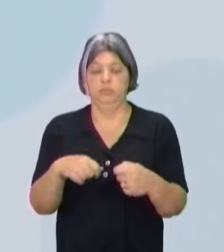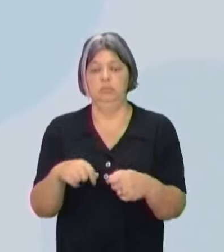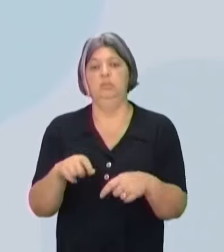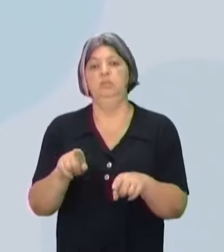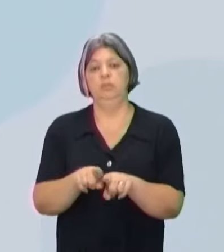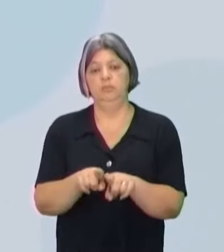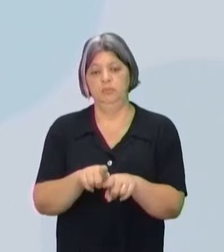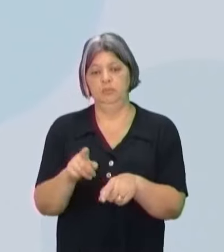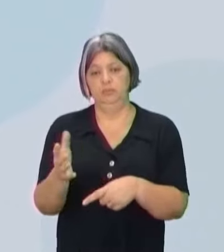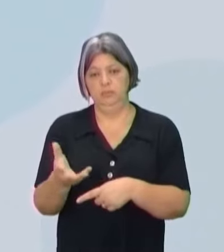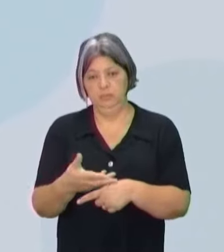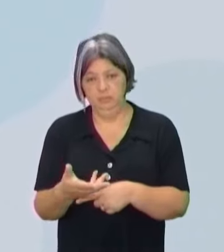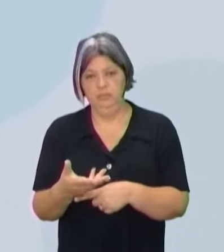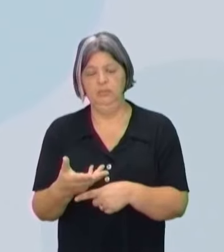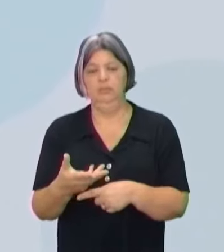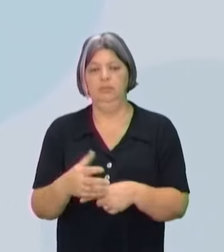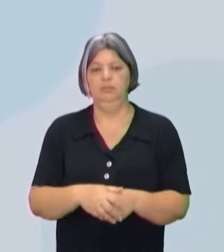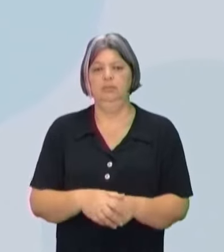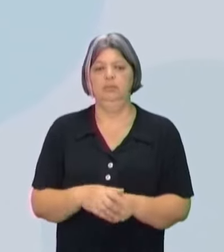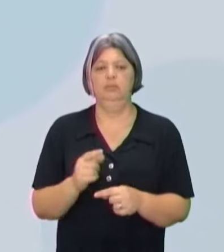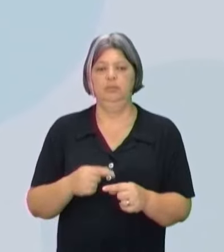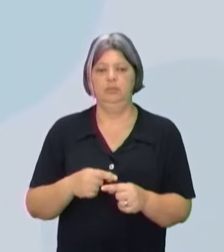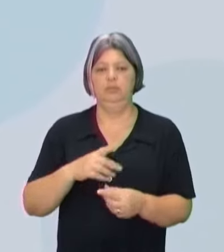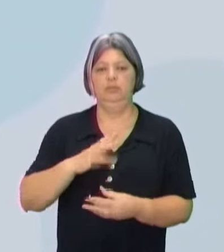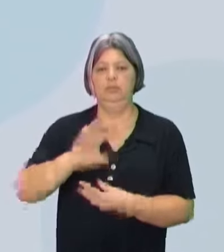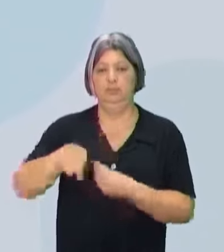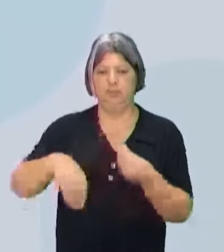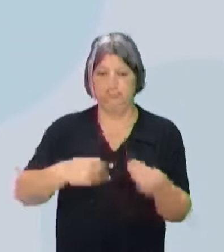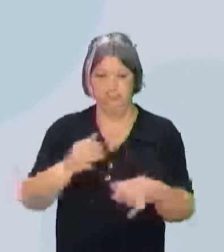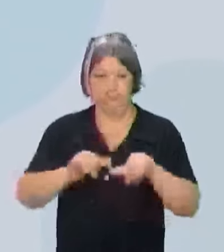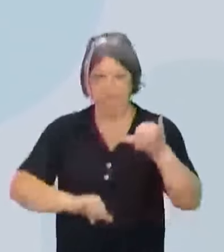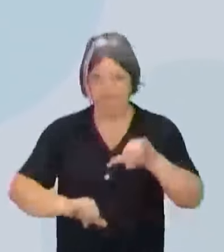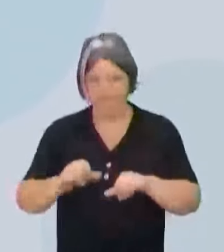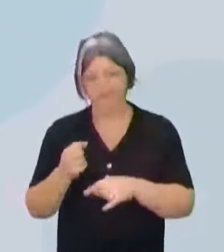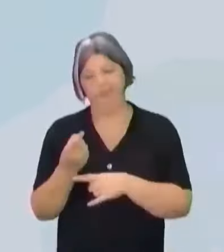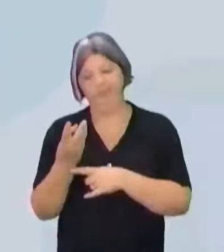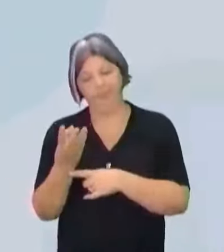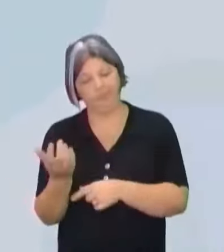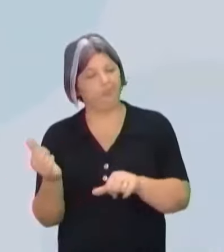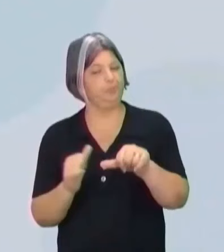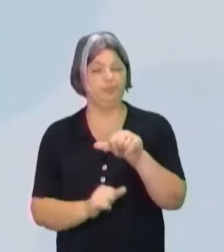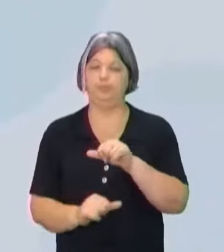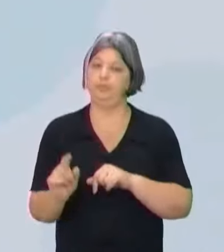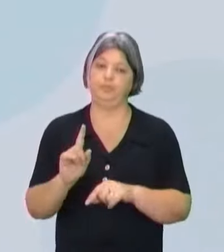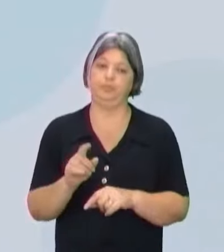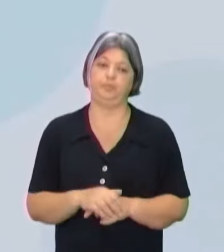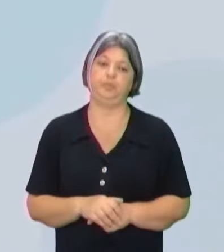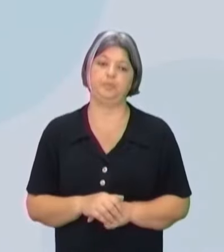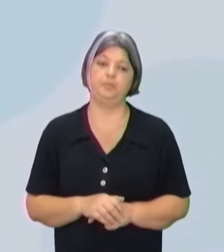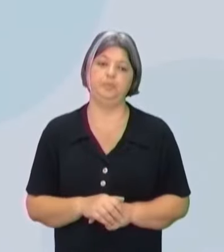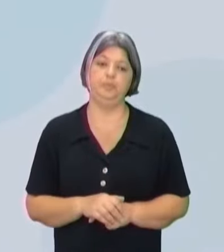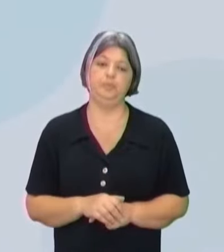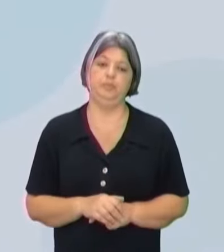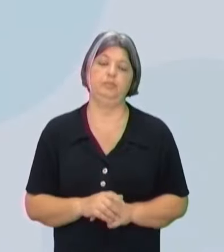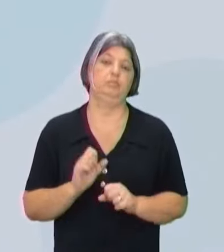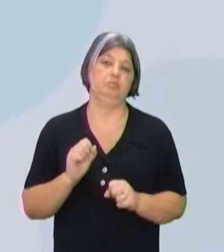eu confirmo que a velocidade está igual quando as quantidades elas não se alteram, independente